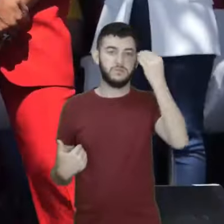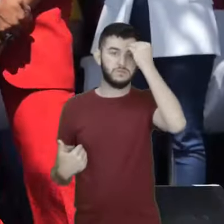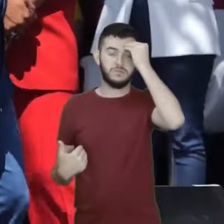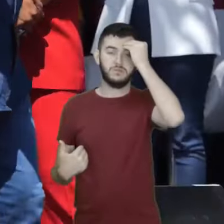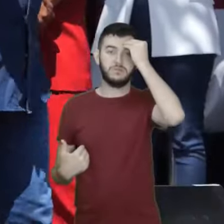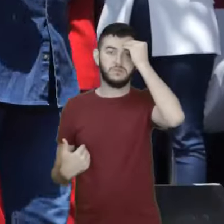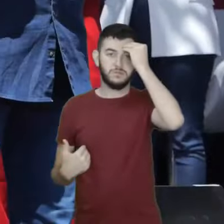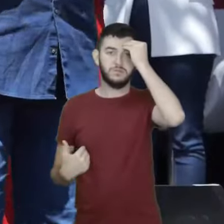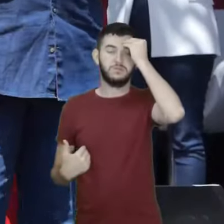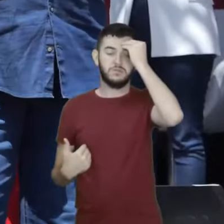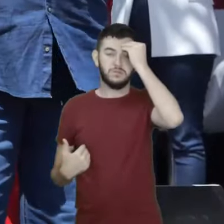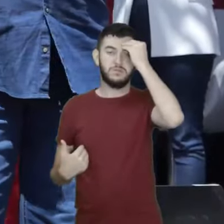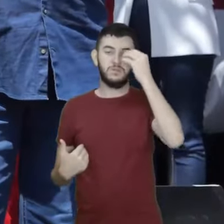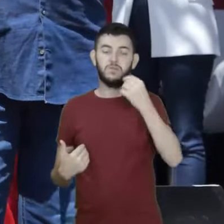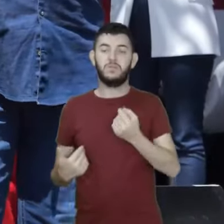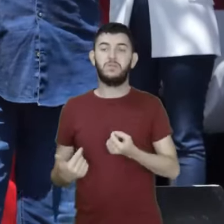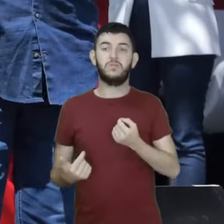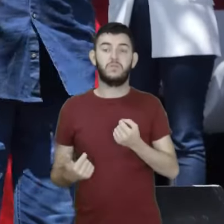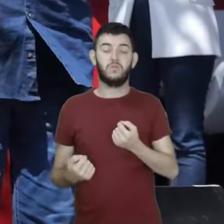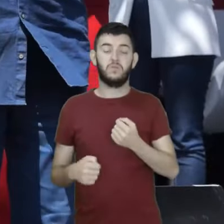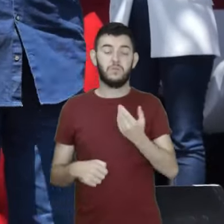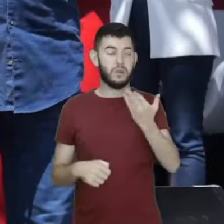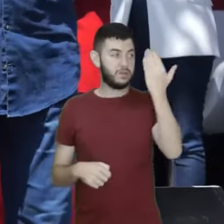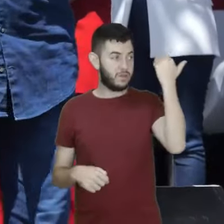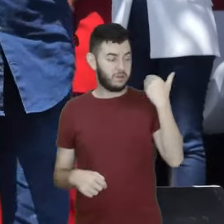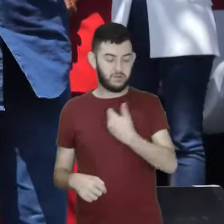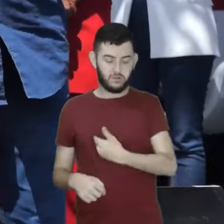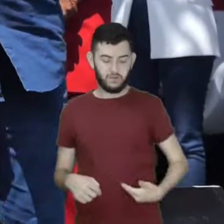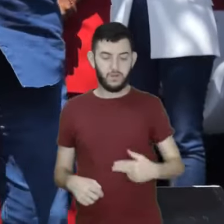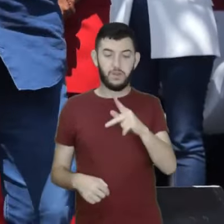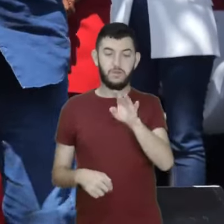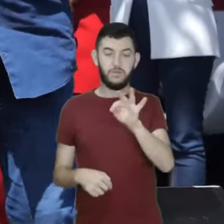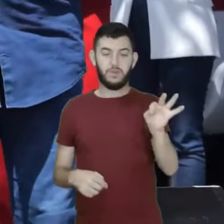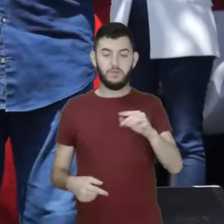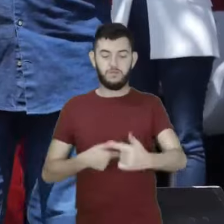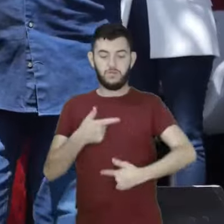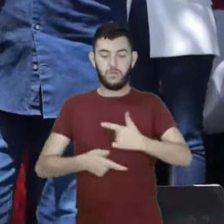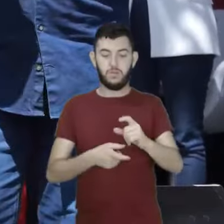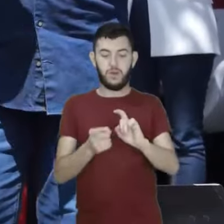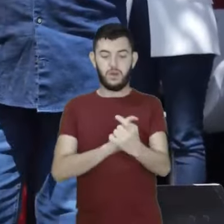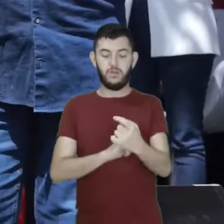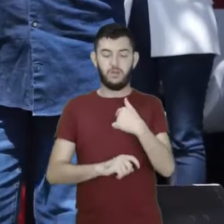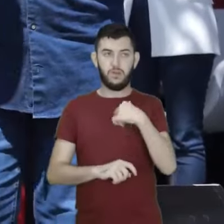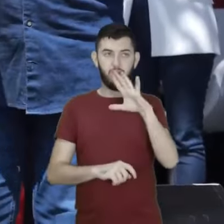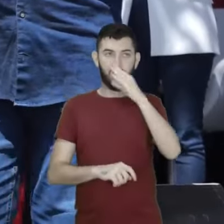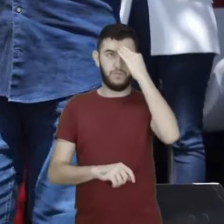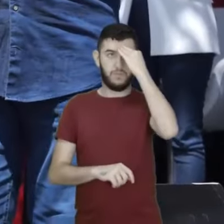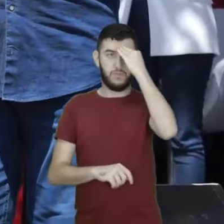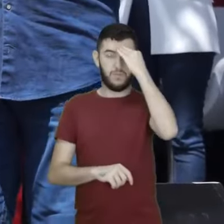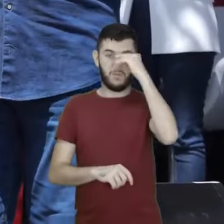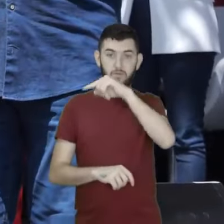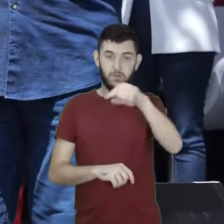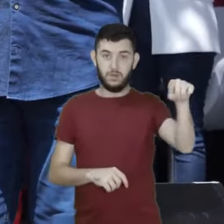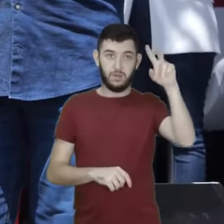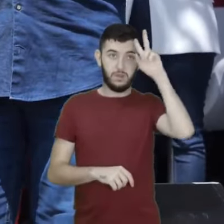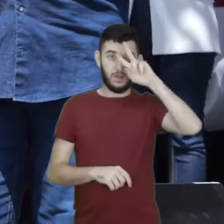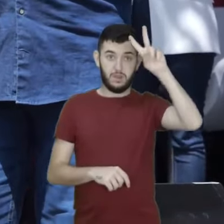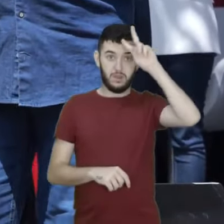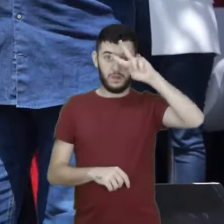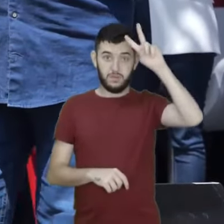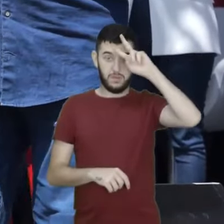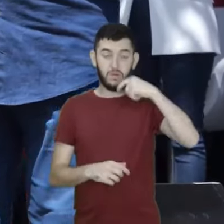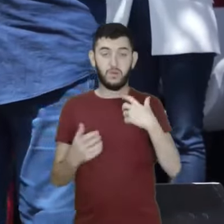quando estávamos no governo. Vocês se lembram, e eu faço questão que vocês saibam, que